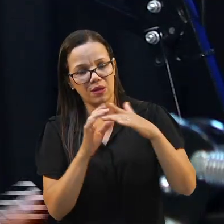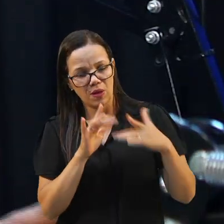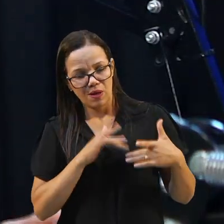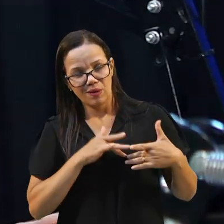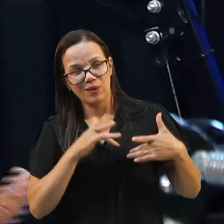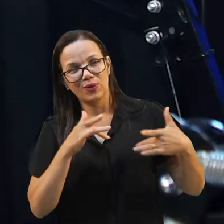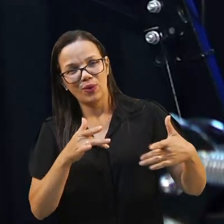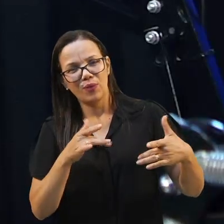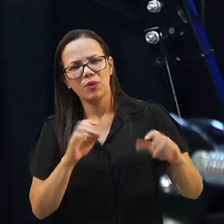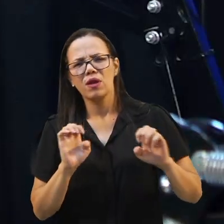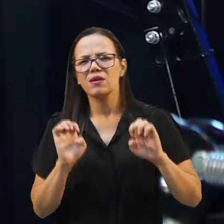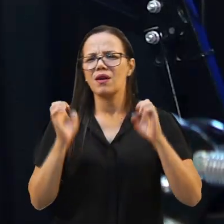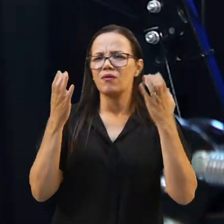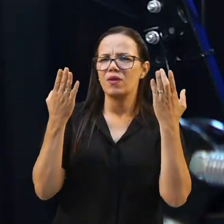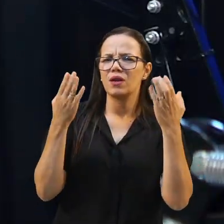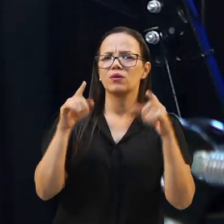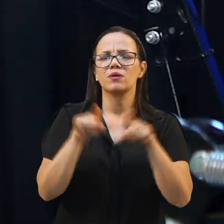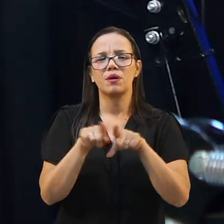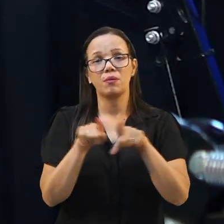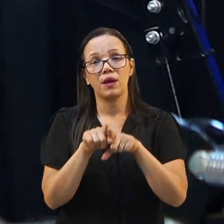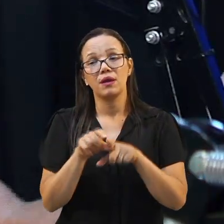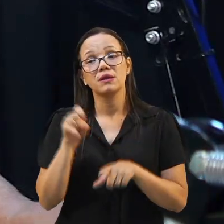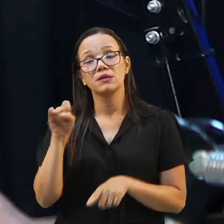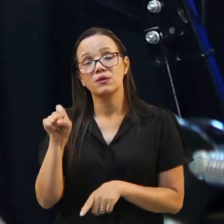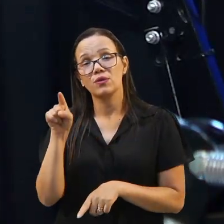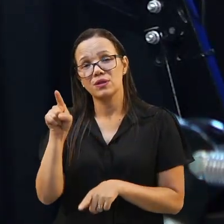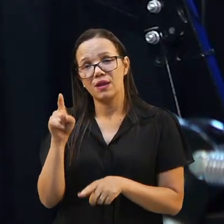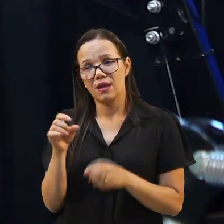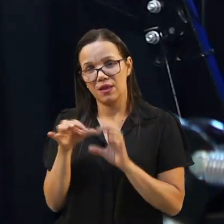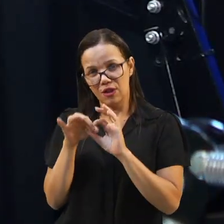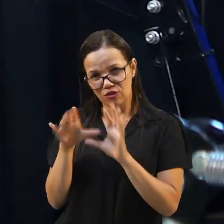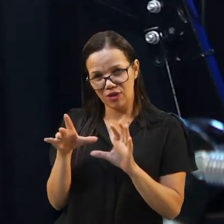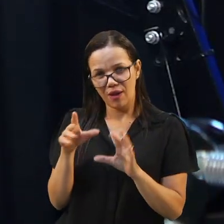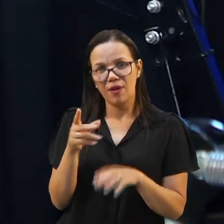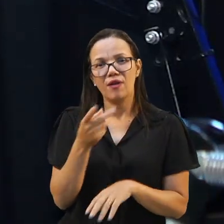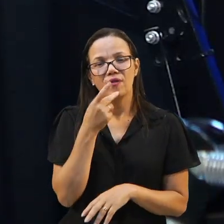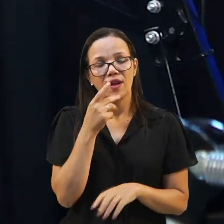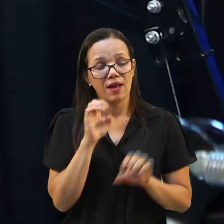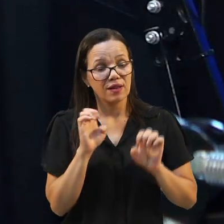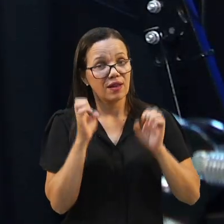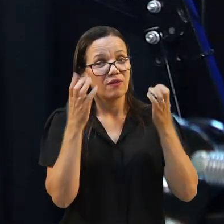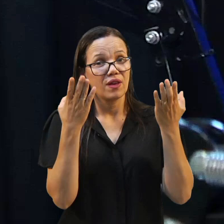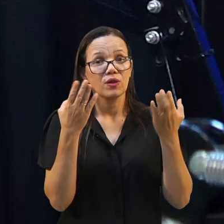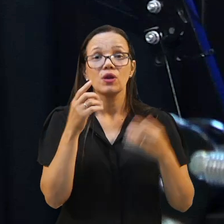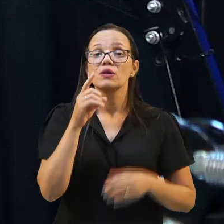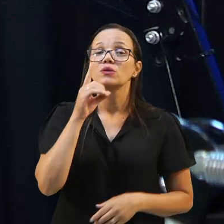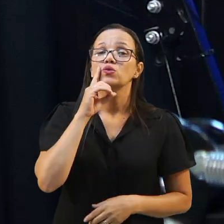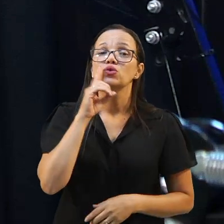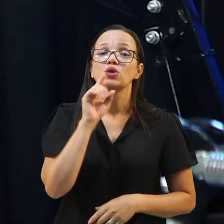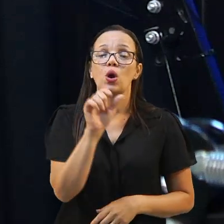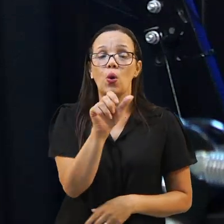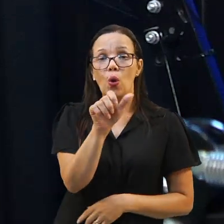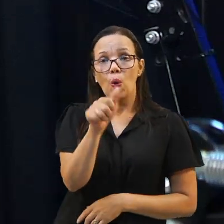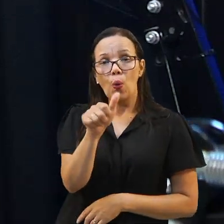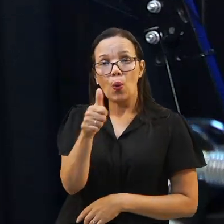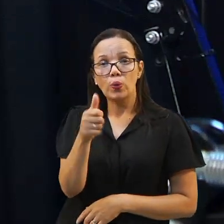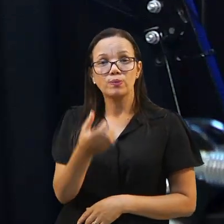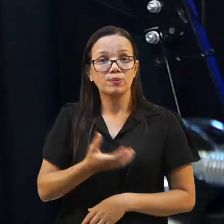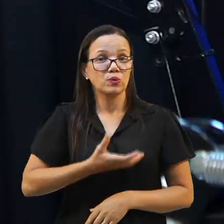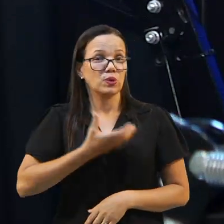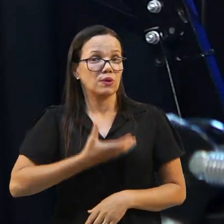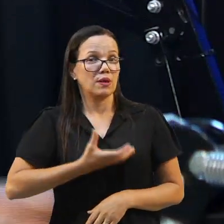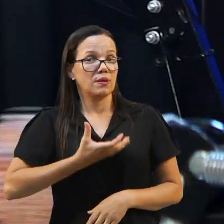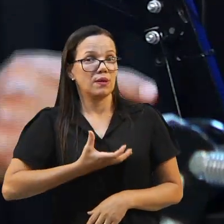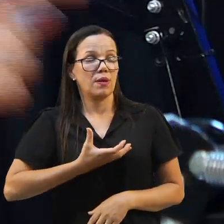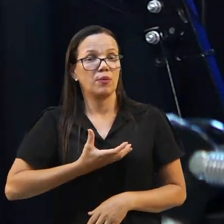eventos. Por falar em evento, se você me permite, né, no dia 11 de